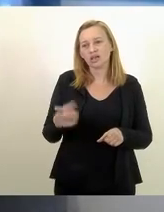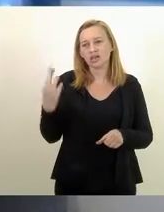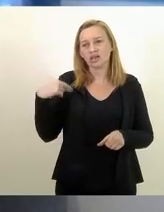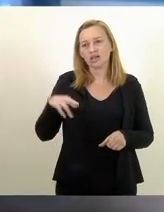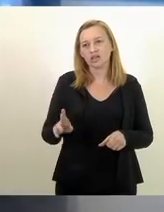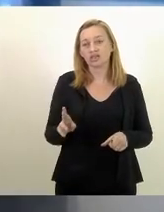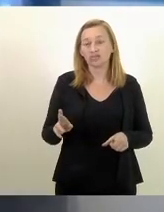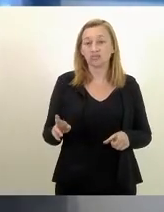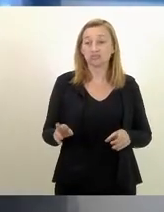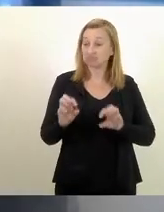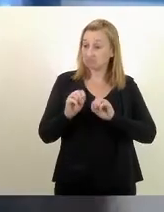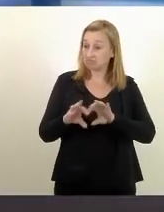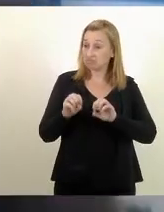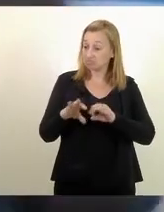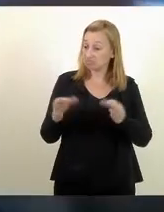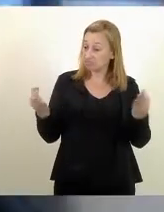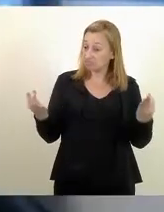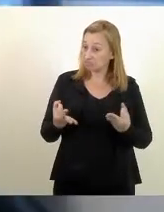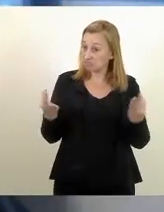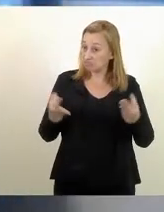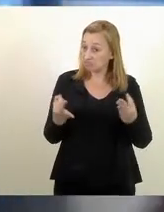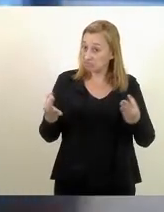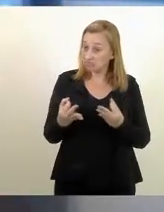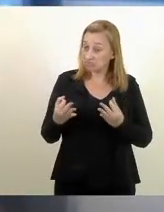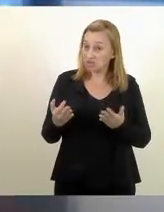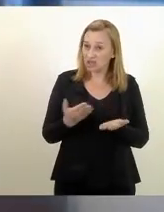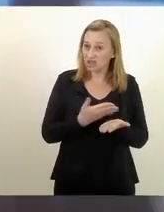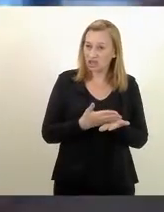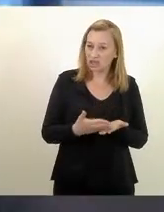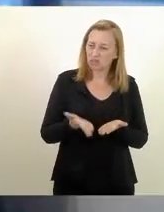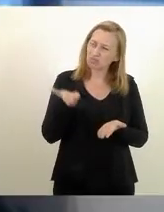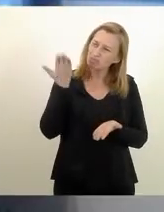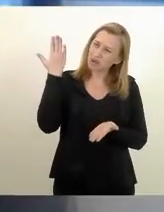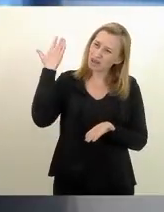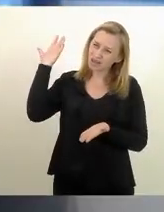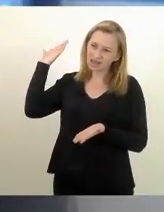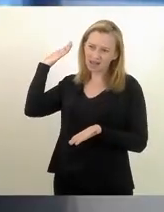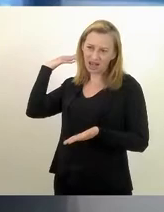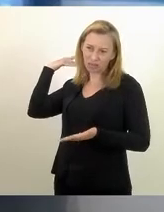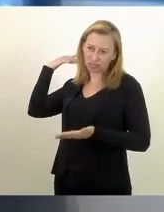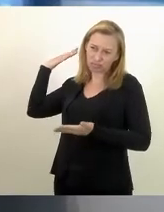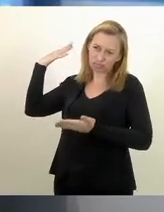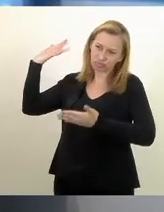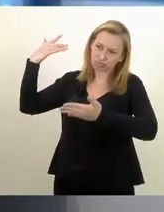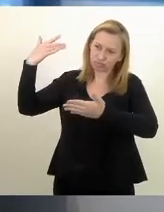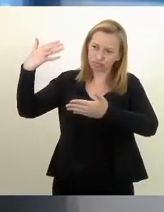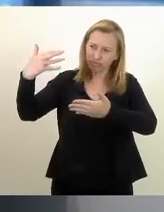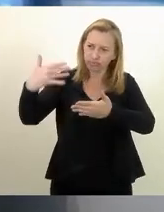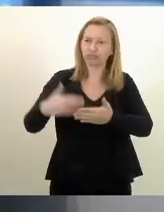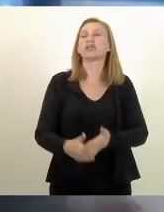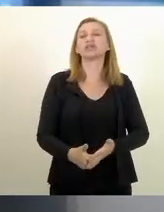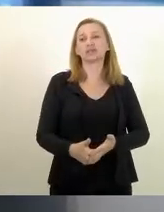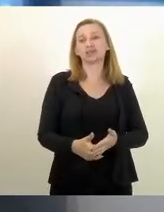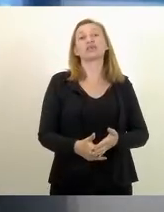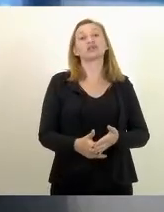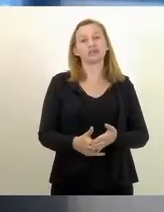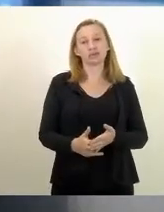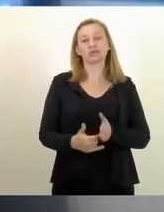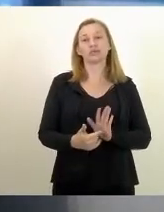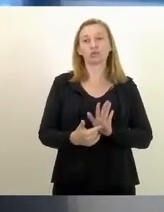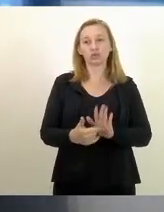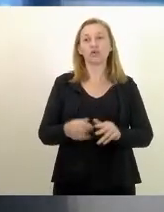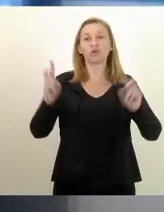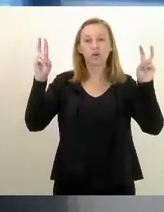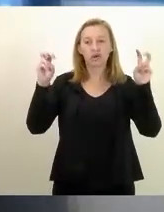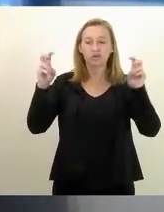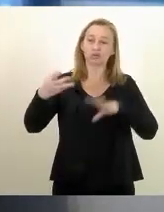uma aula foi lá atrás no escravismo a Mônica Francisco trouxe questões